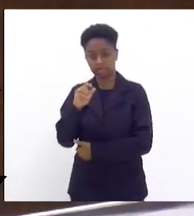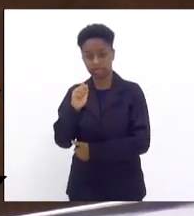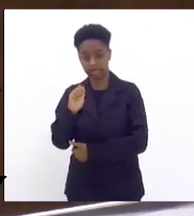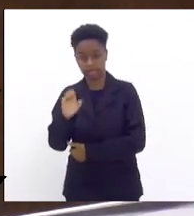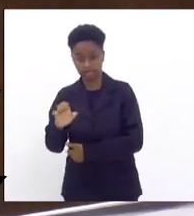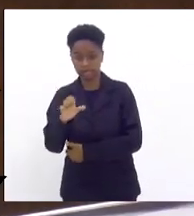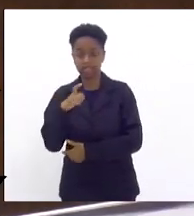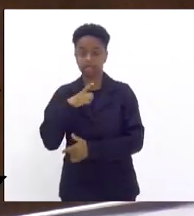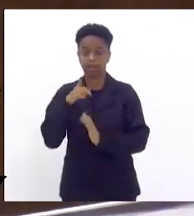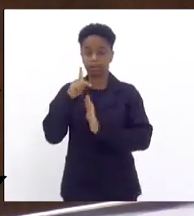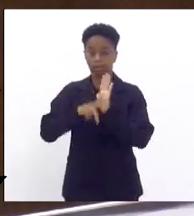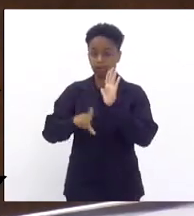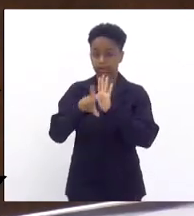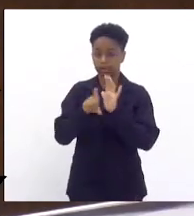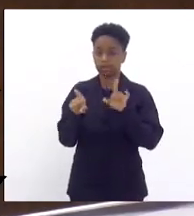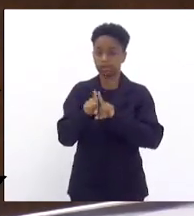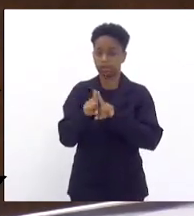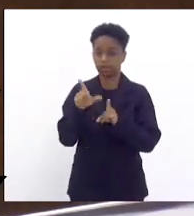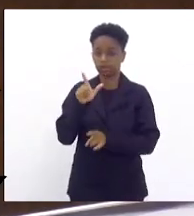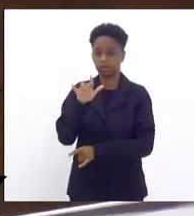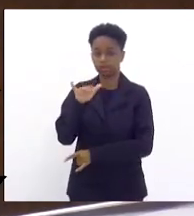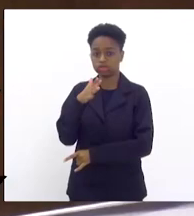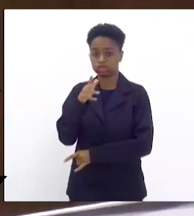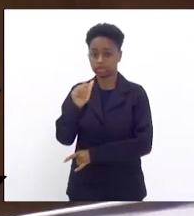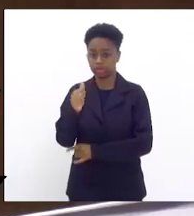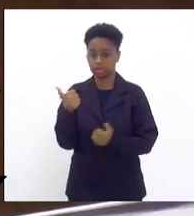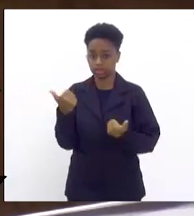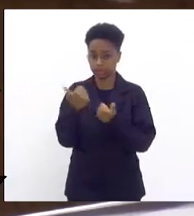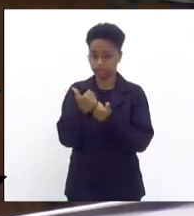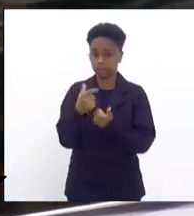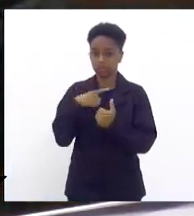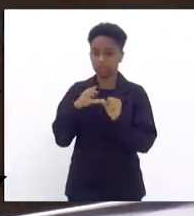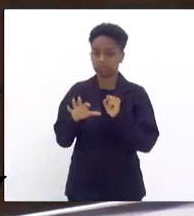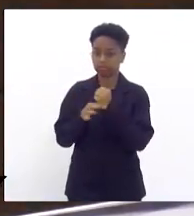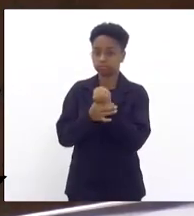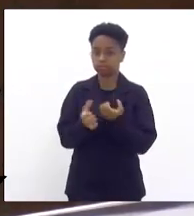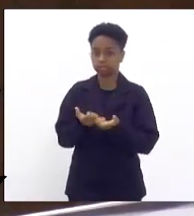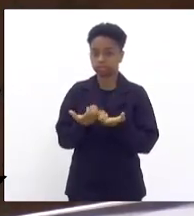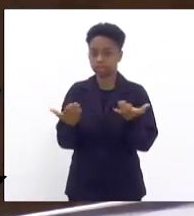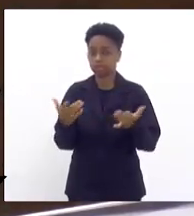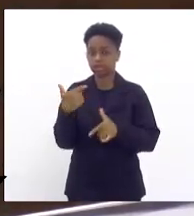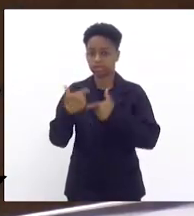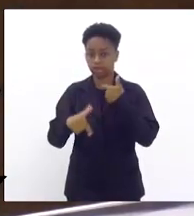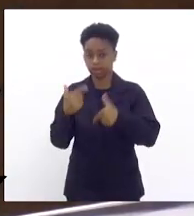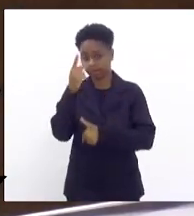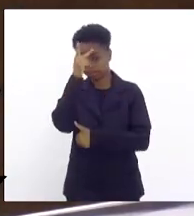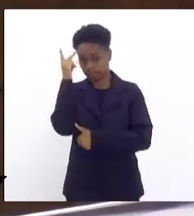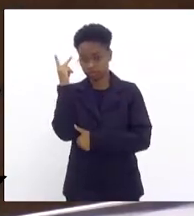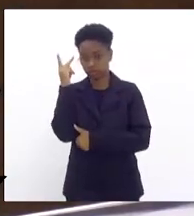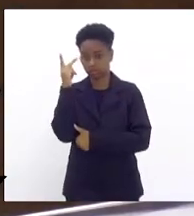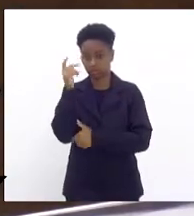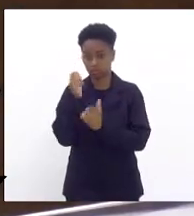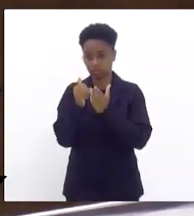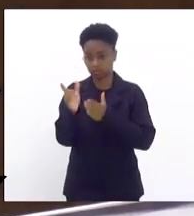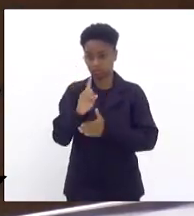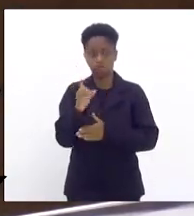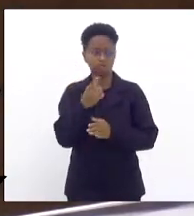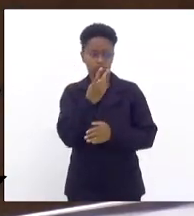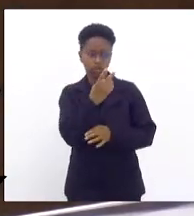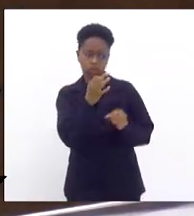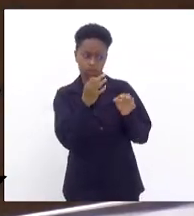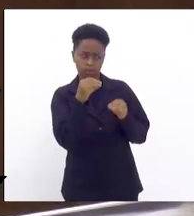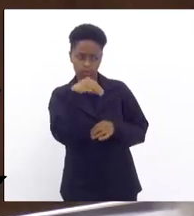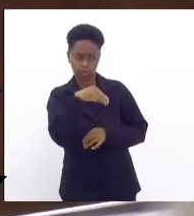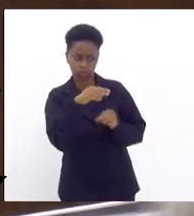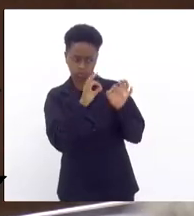deputada Lucinha nos apoiou também, para que garantisse a empregabilidade dos trabalhadores que não fossem demitidos à toa. Sr. Carlito, 2 minutos, tá, por favor. Sim, vou ser